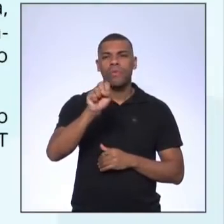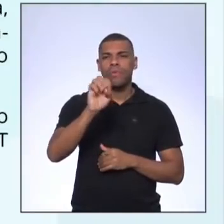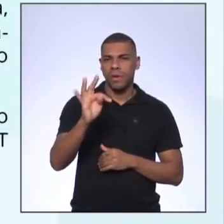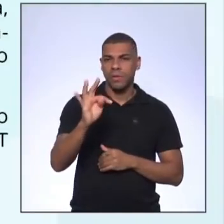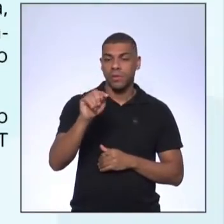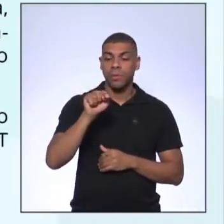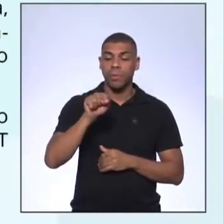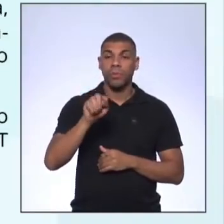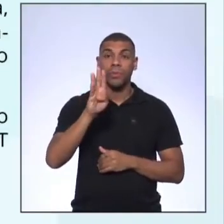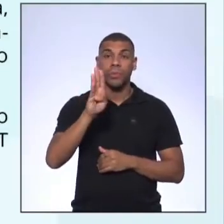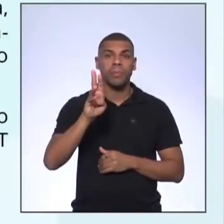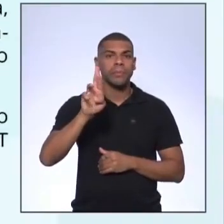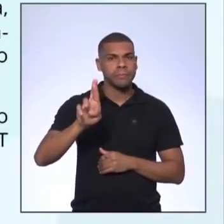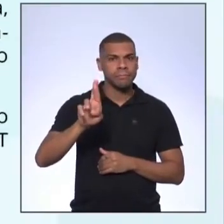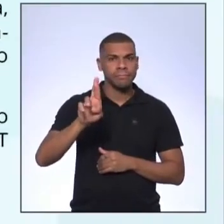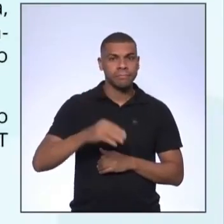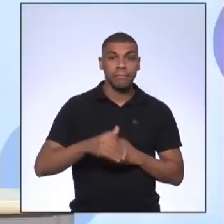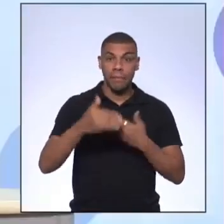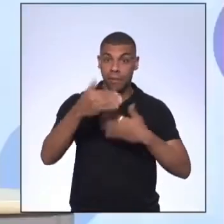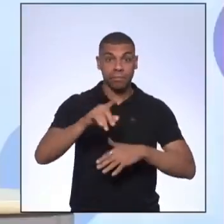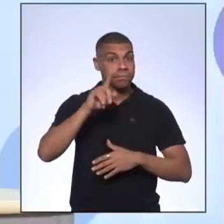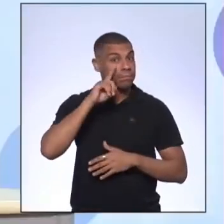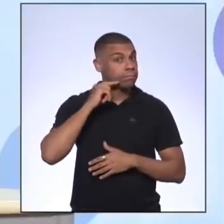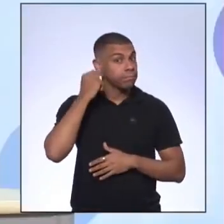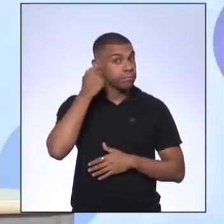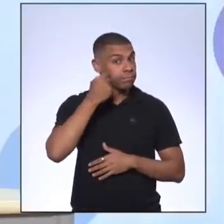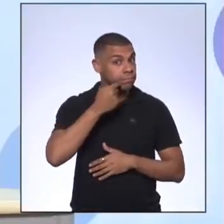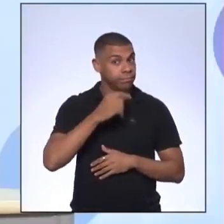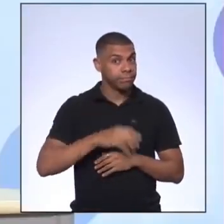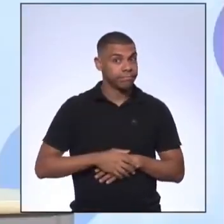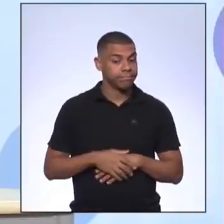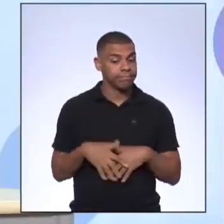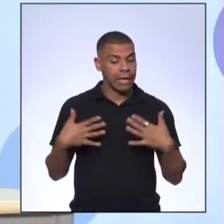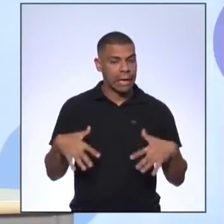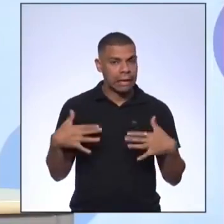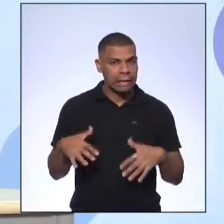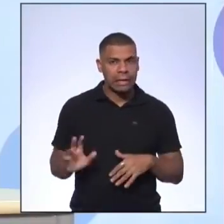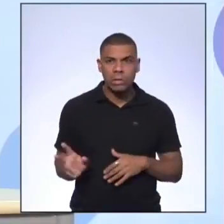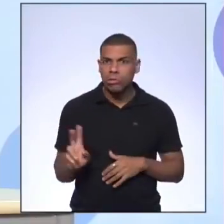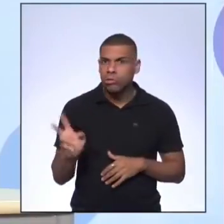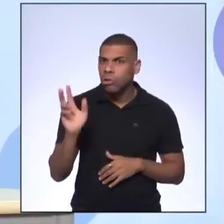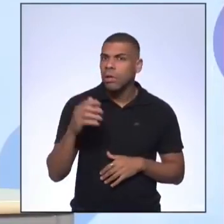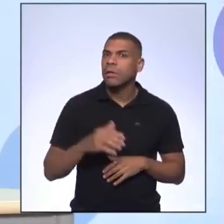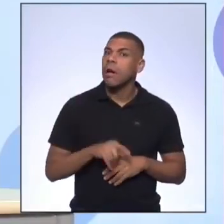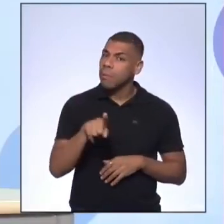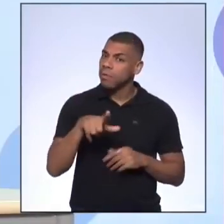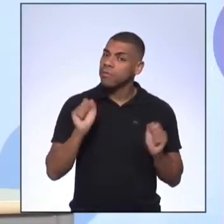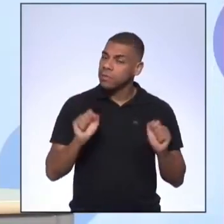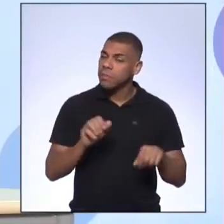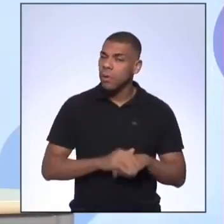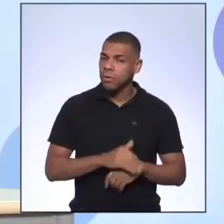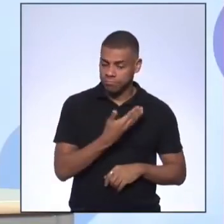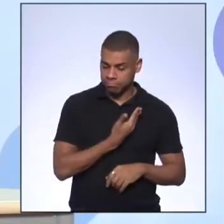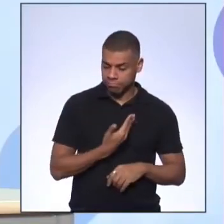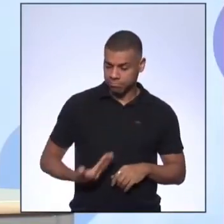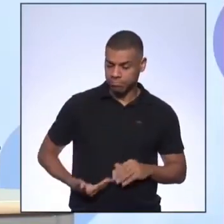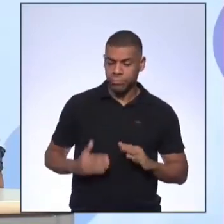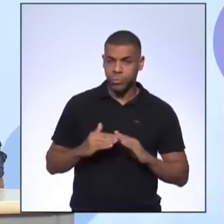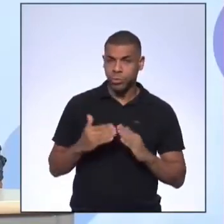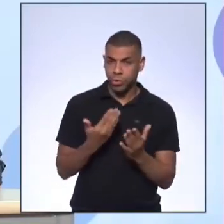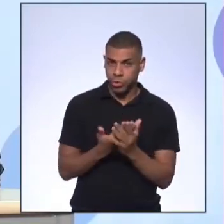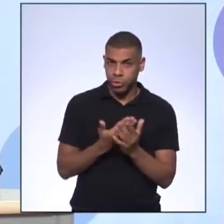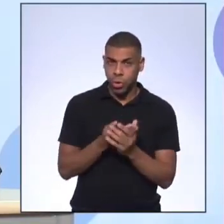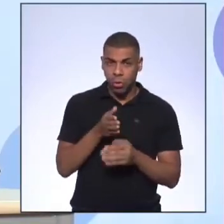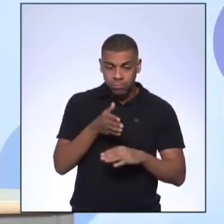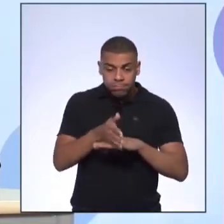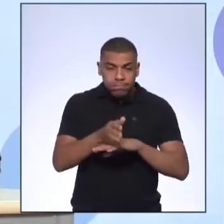www.fuvest.br. Gente, o vestibular para concorrer geralmente é caro, mas você, aluno de escola pública, tem direito à isenção. Vá lá naquele site